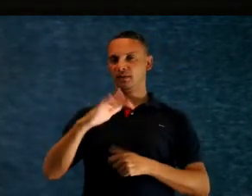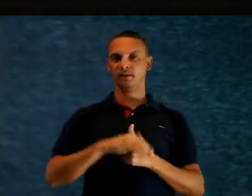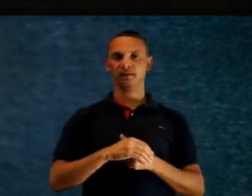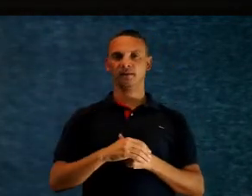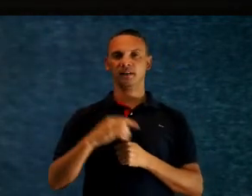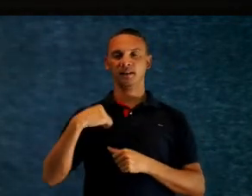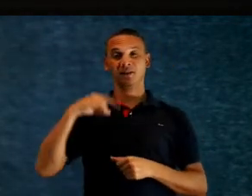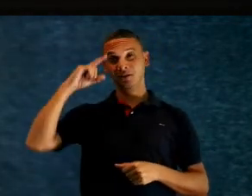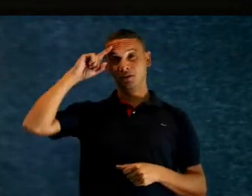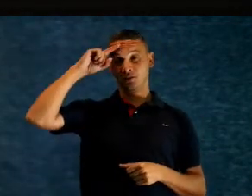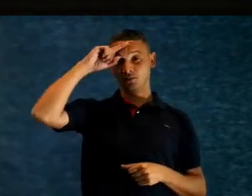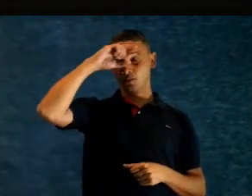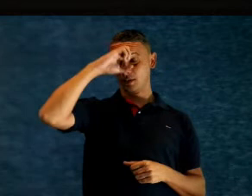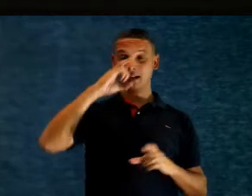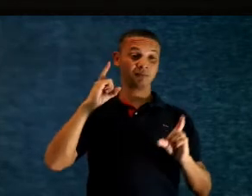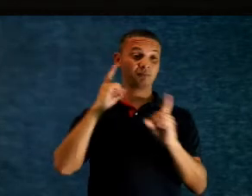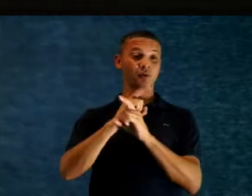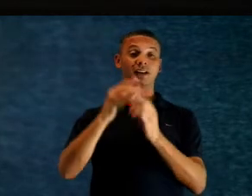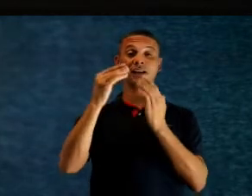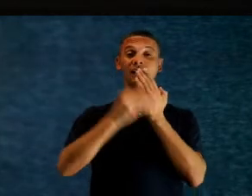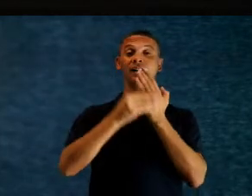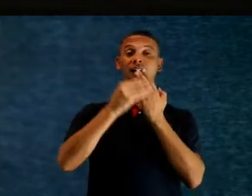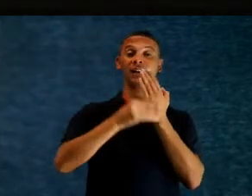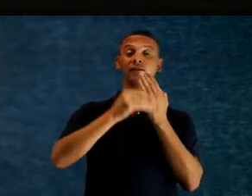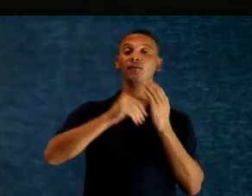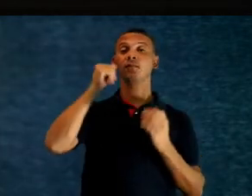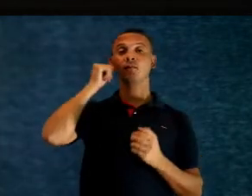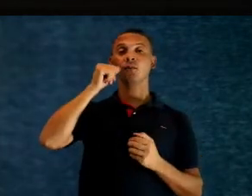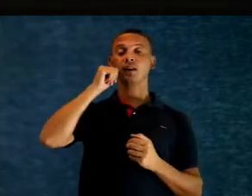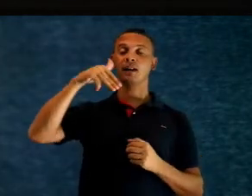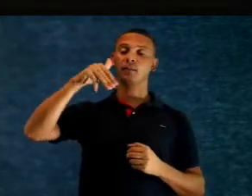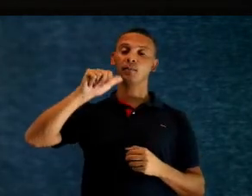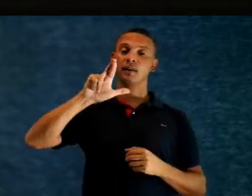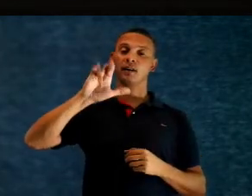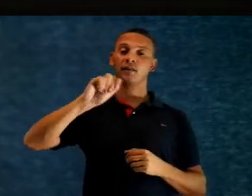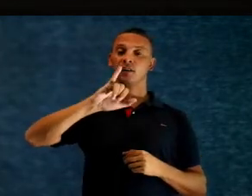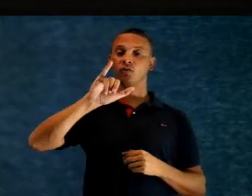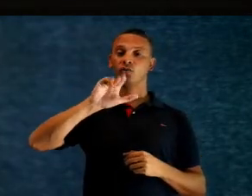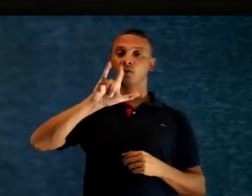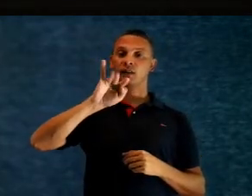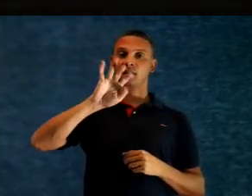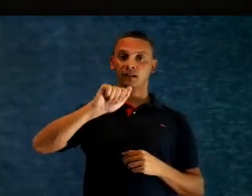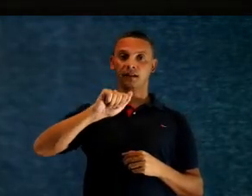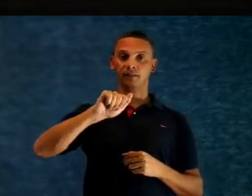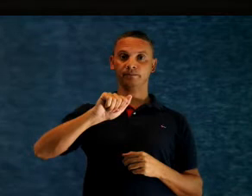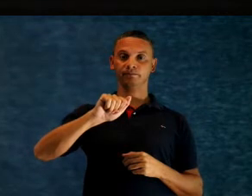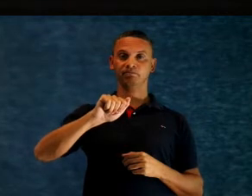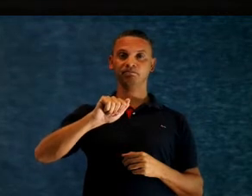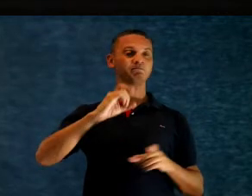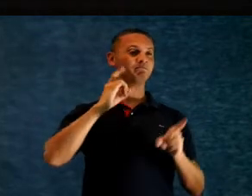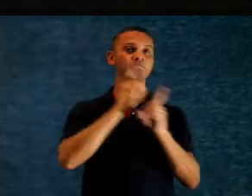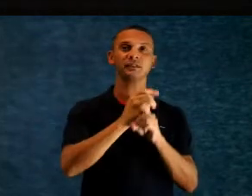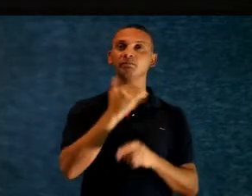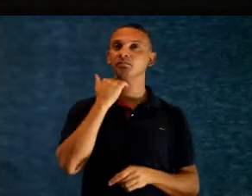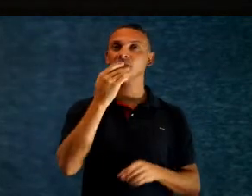Então, eu quero te perguntar se você tem notícias de novas edições, se tem esse interesse, né? Se é o